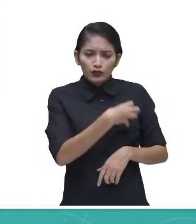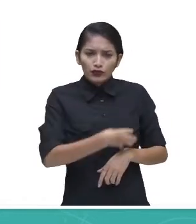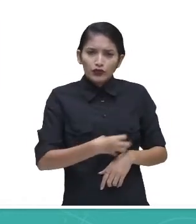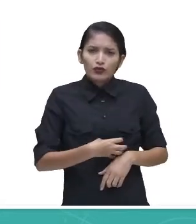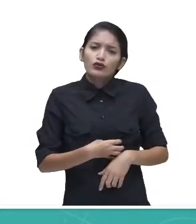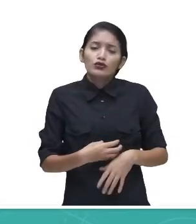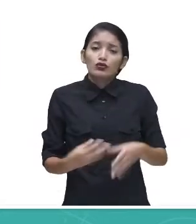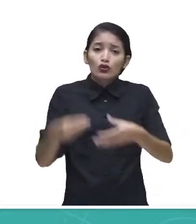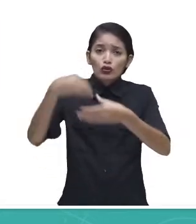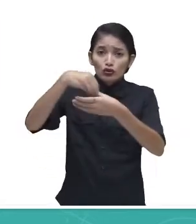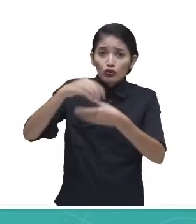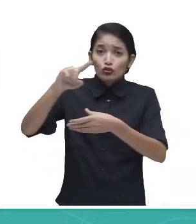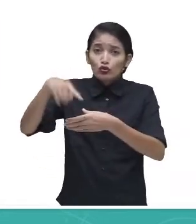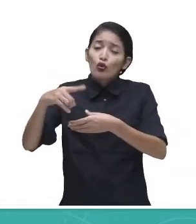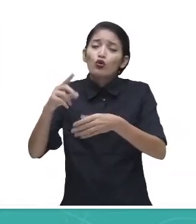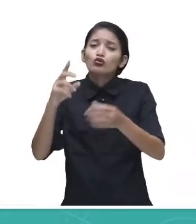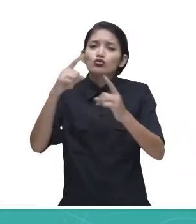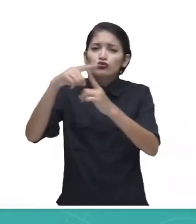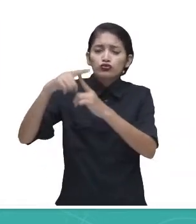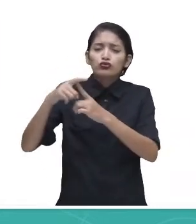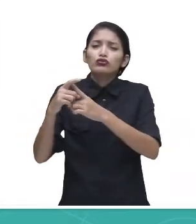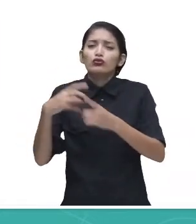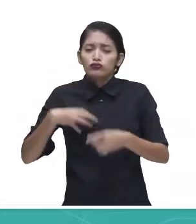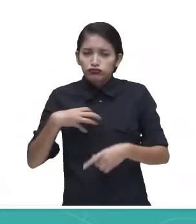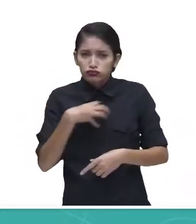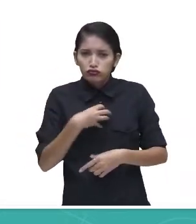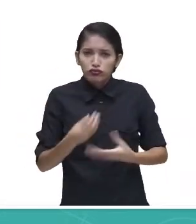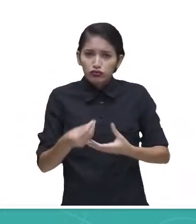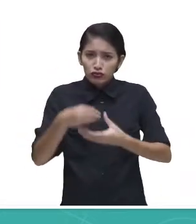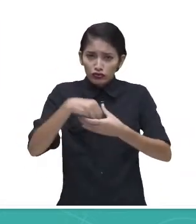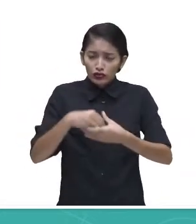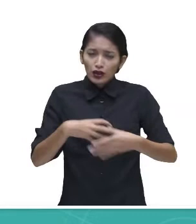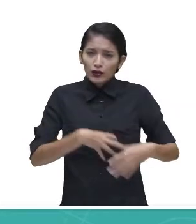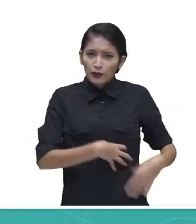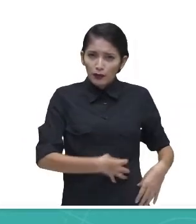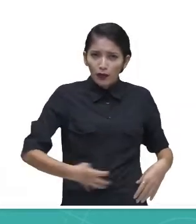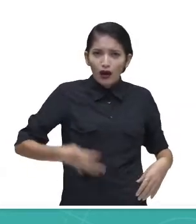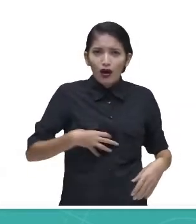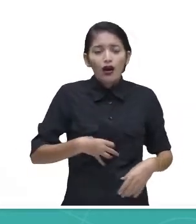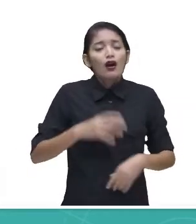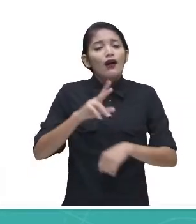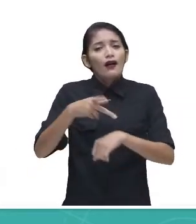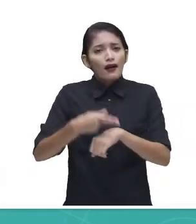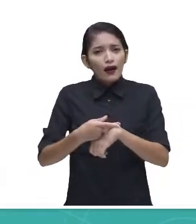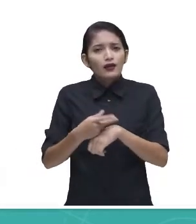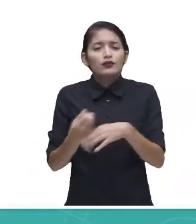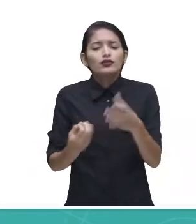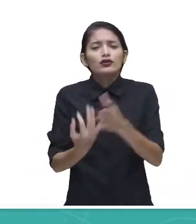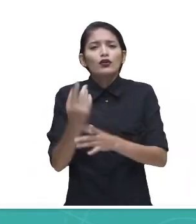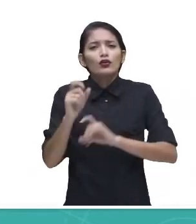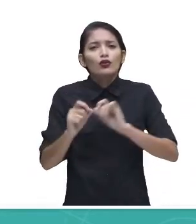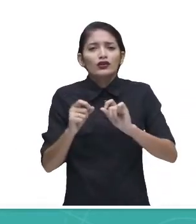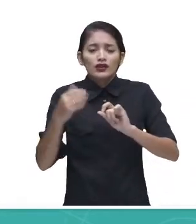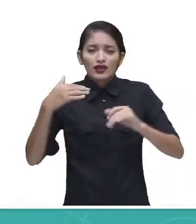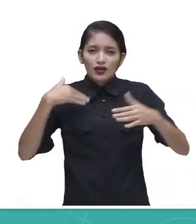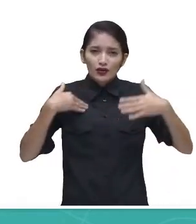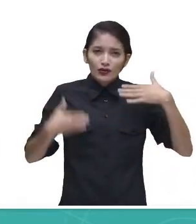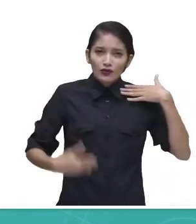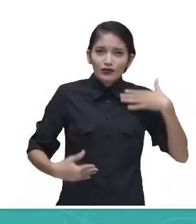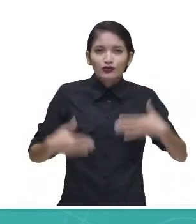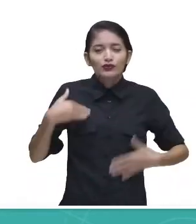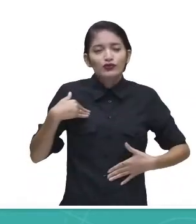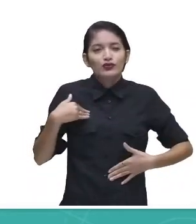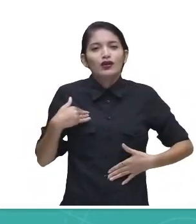organizam ou com outros órgãos, formam sistemas, e os sistemas formam um organismo. E aí a gente tem os